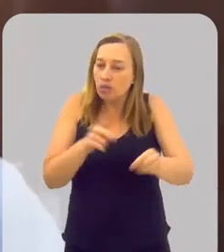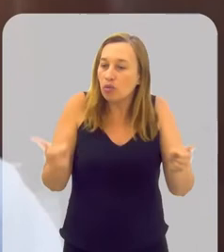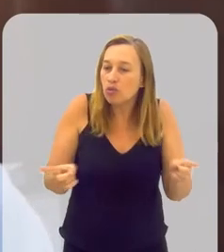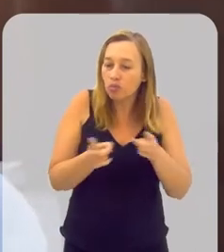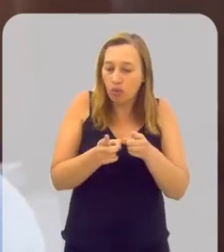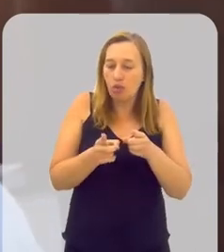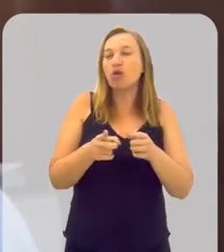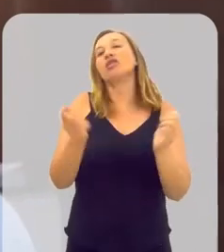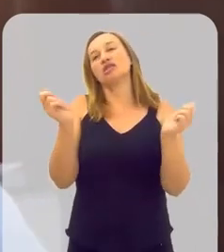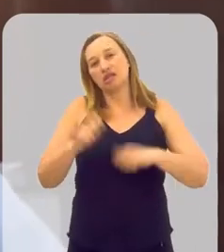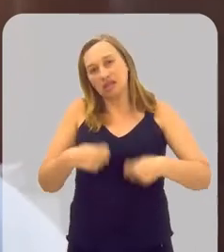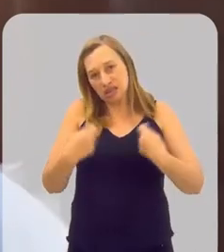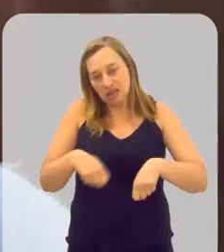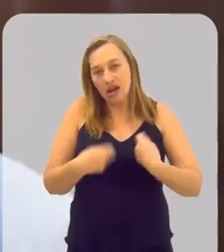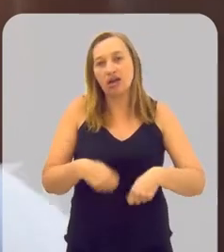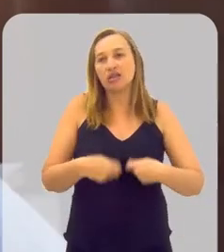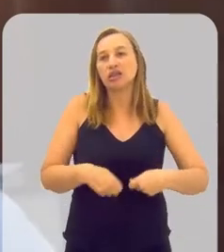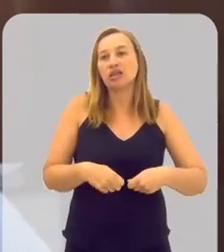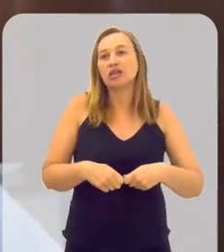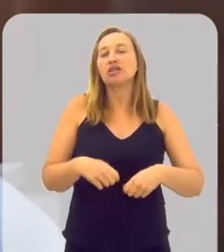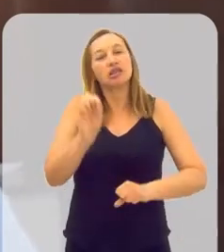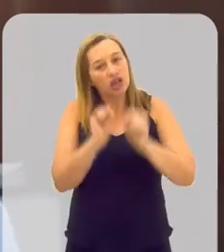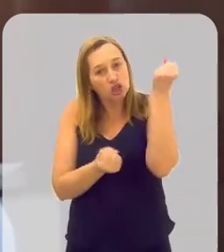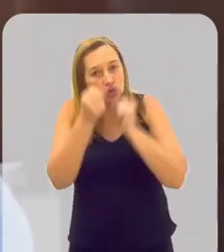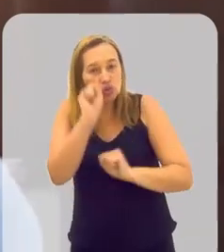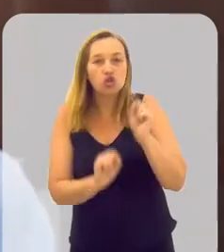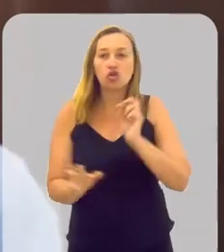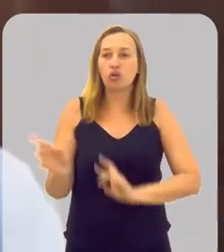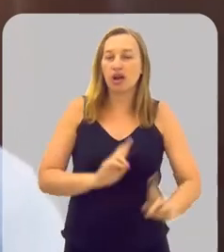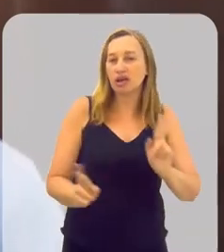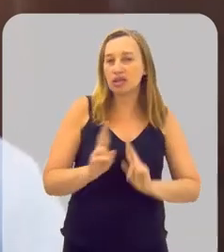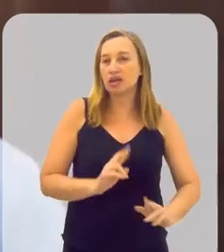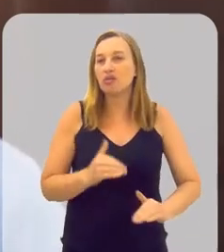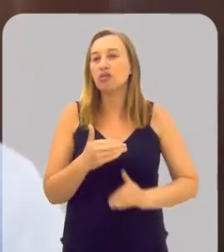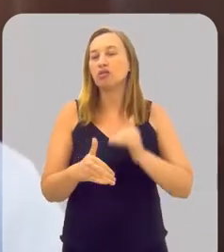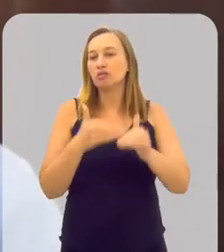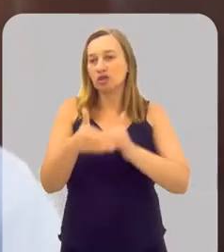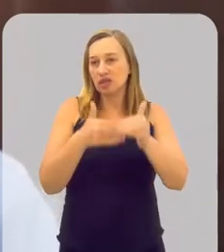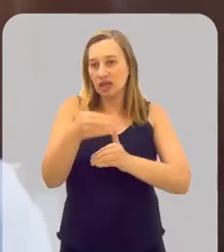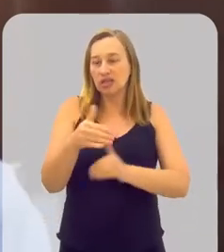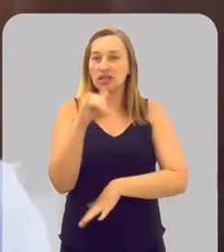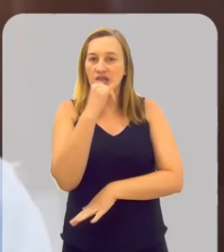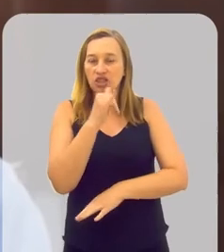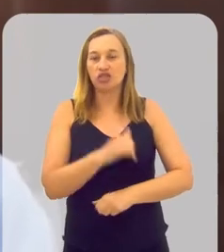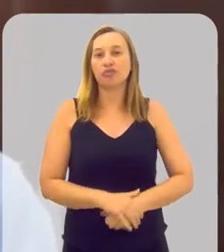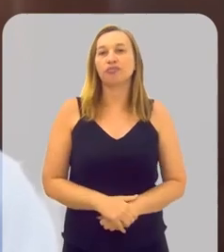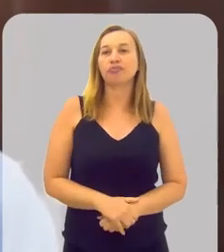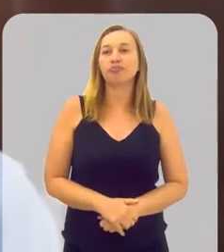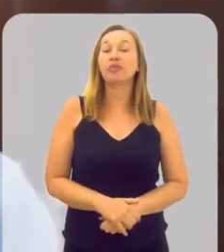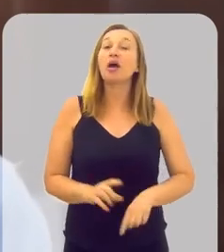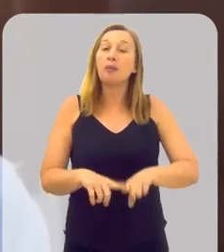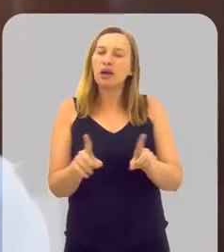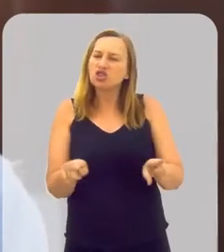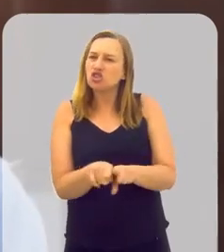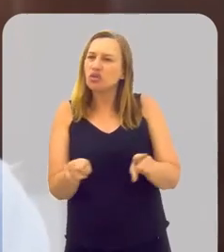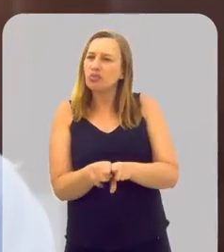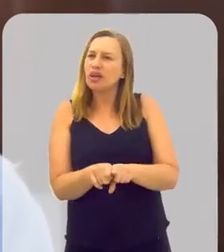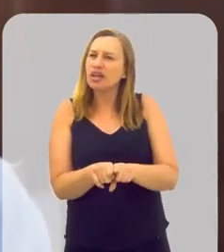para entregar, né, no curto, médio e longo prazo, as necessidades da indústria com relação a esse processo de transição